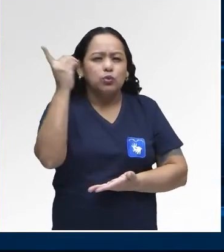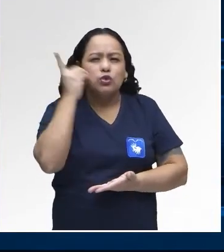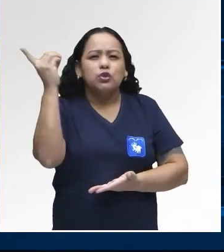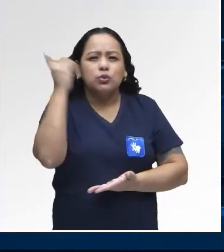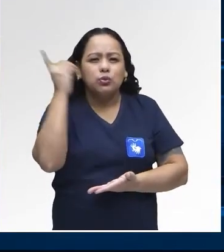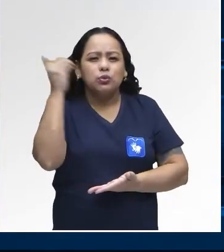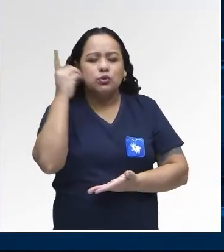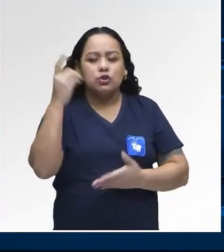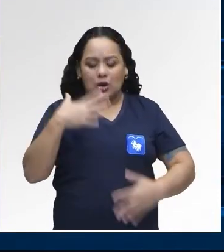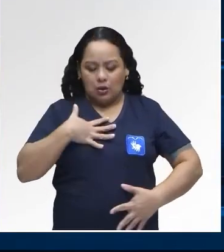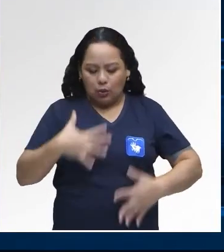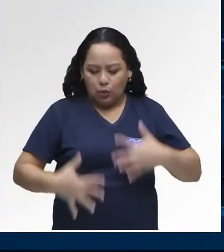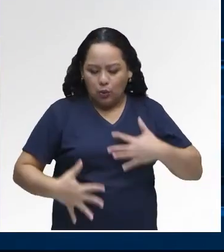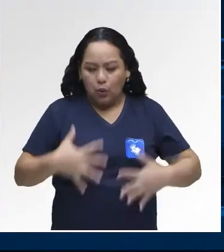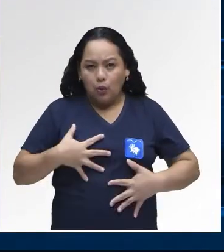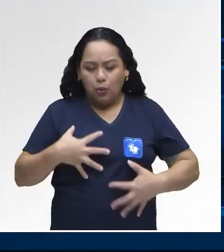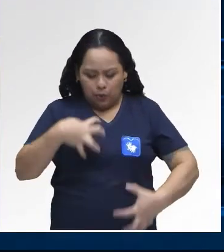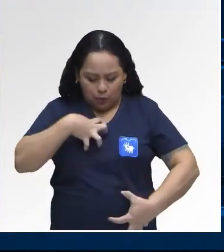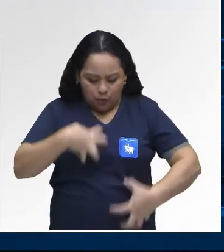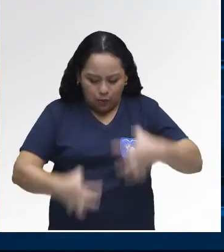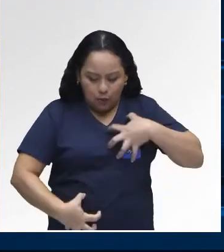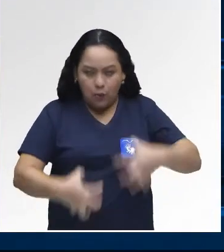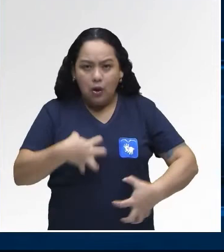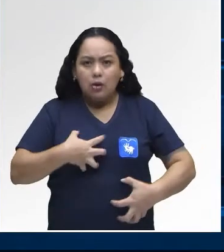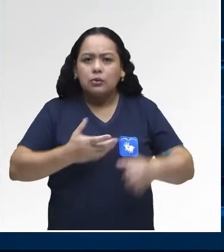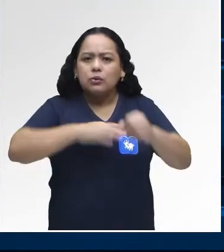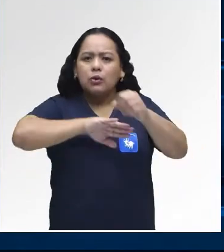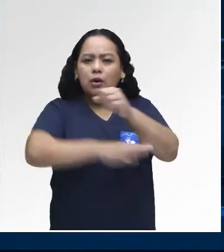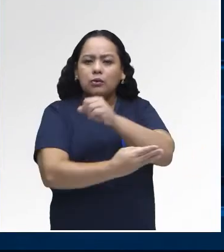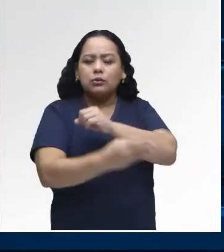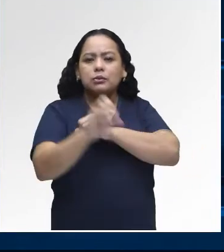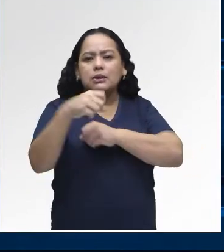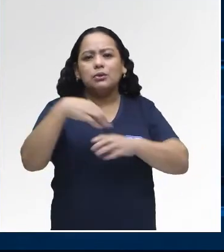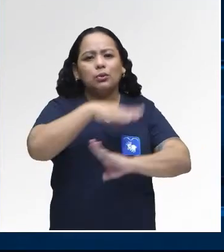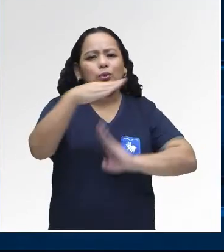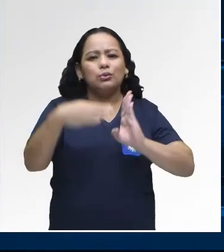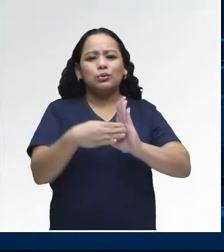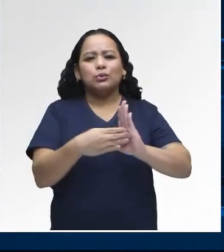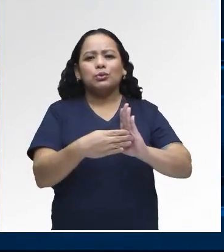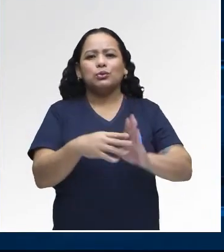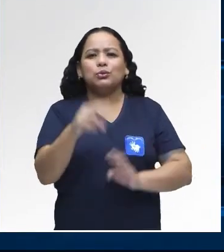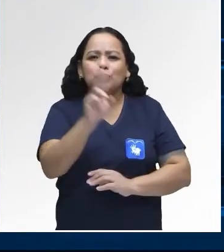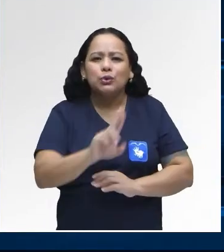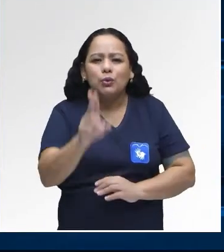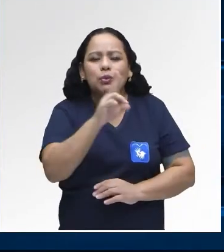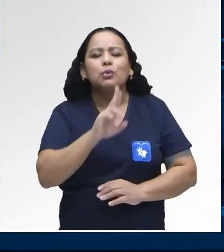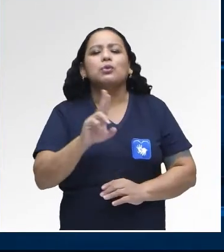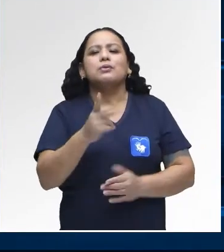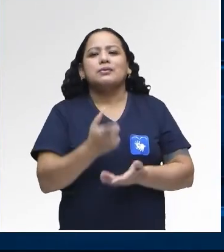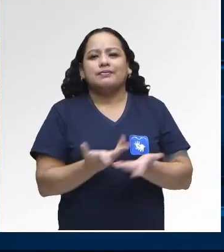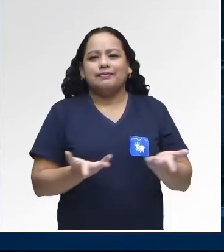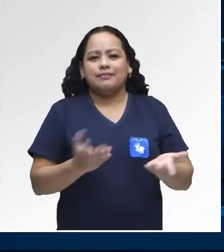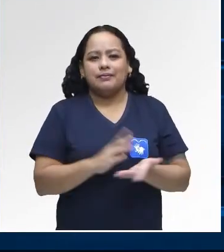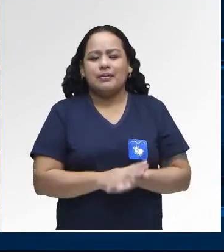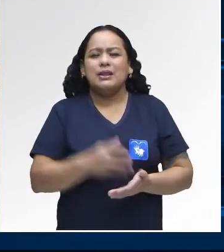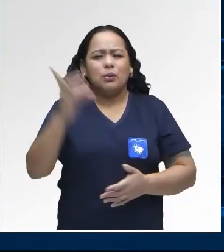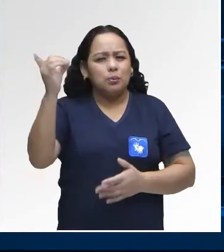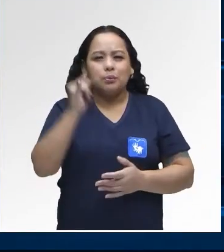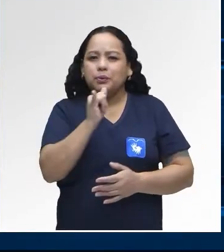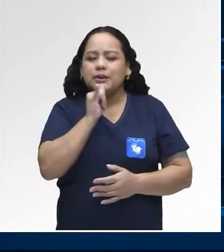teu corpo, o nosso organismo, ele se acostuma com tudo aquilo que a gente consome. Então, se todo